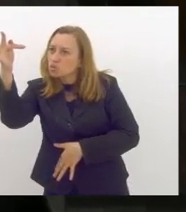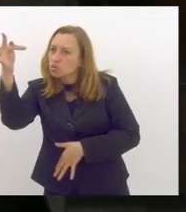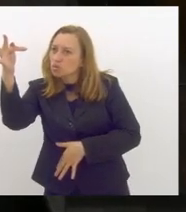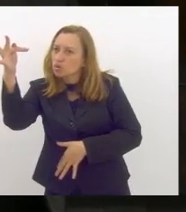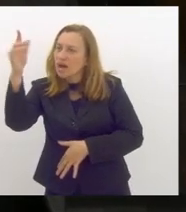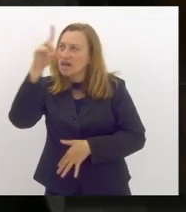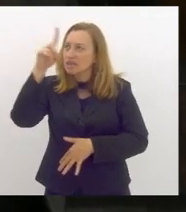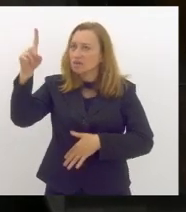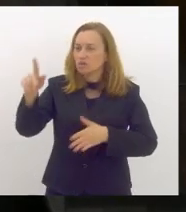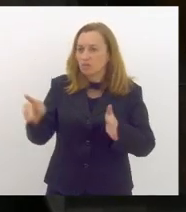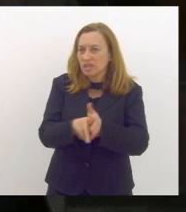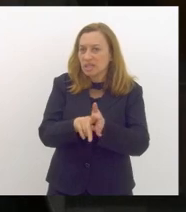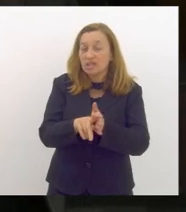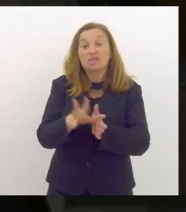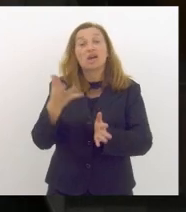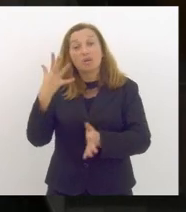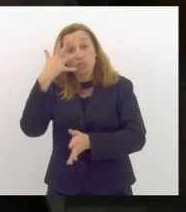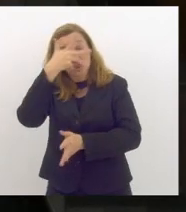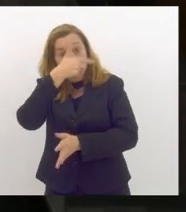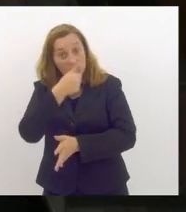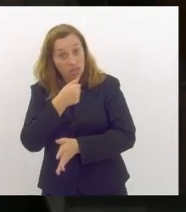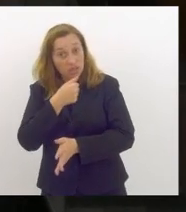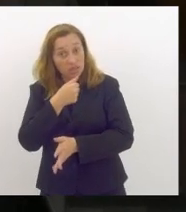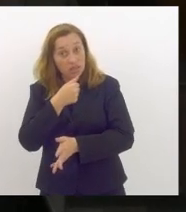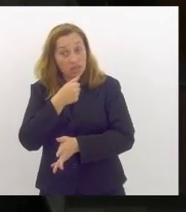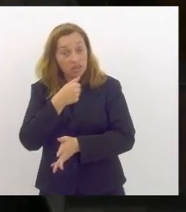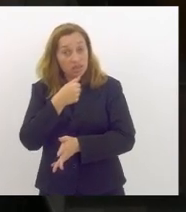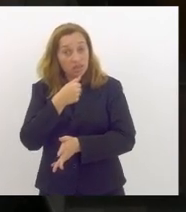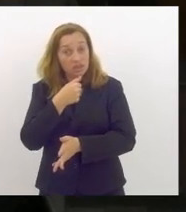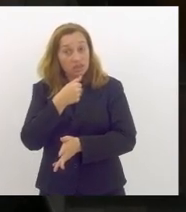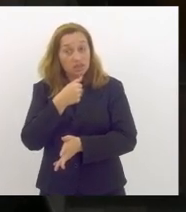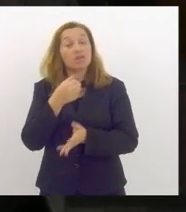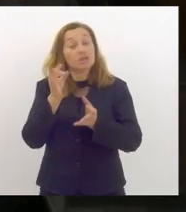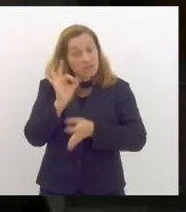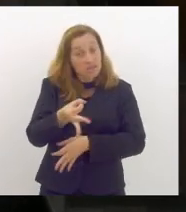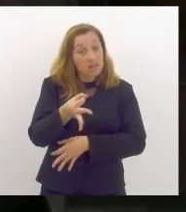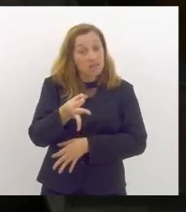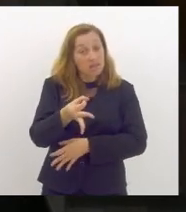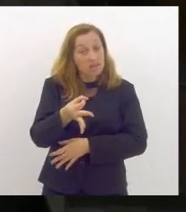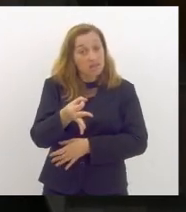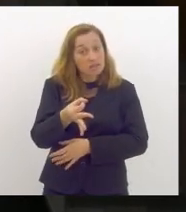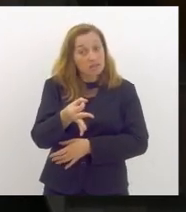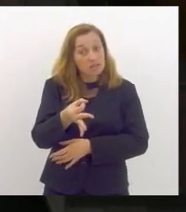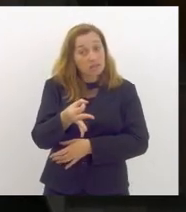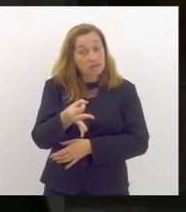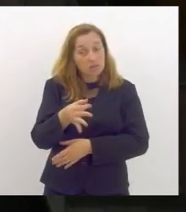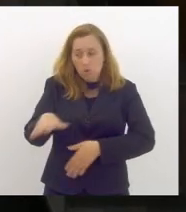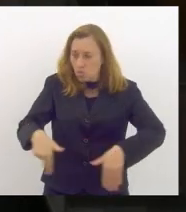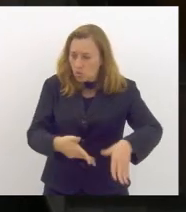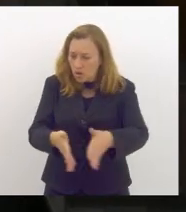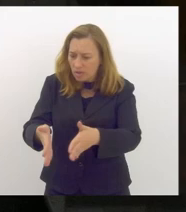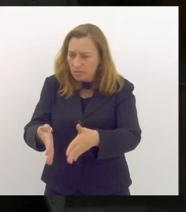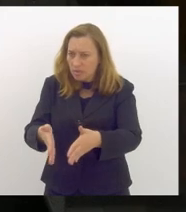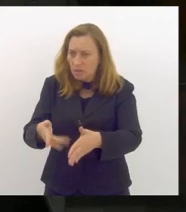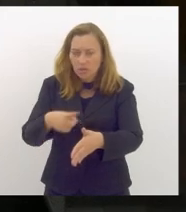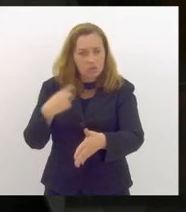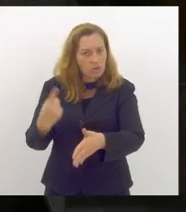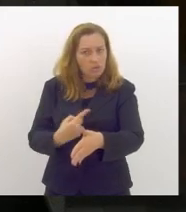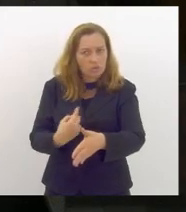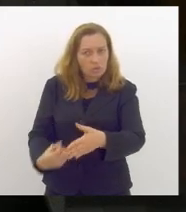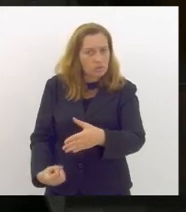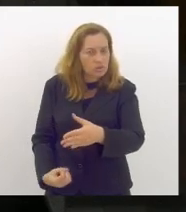muito bonita e absolutamente correta no caminho a gente vai